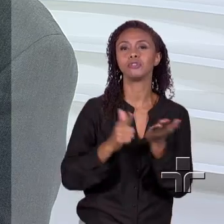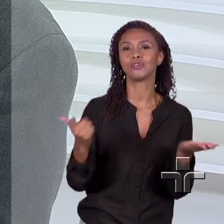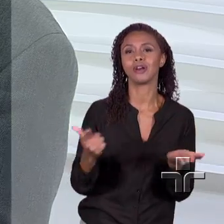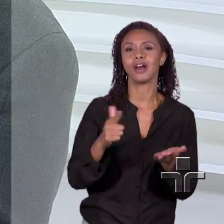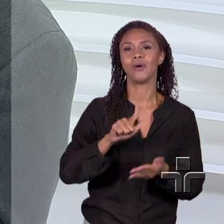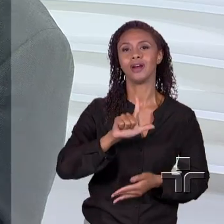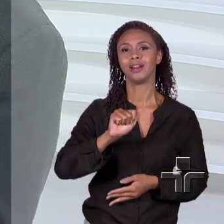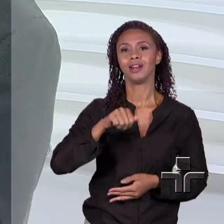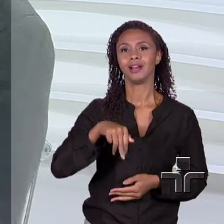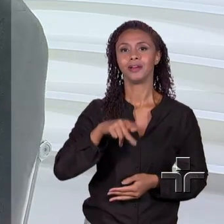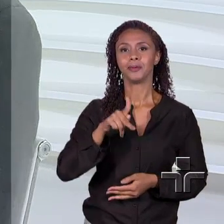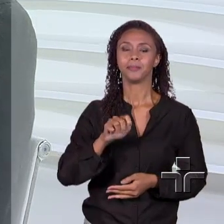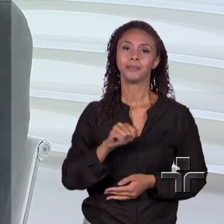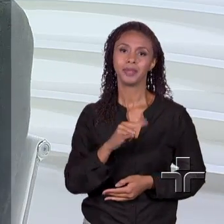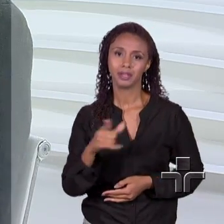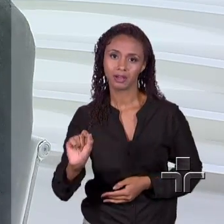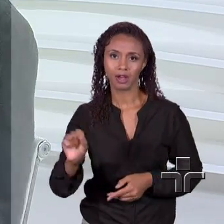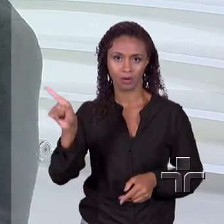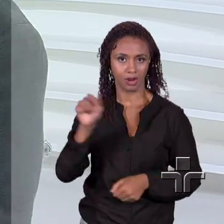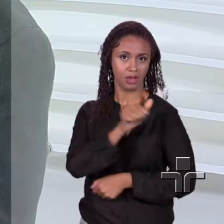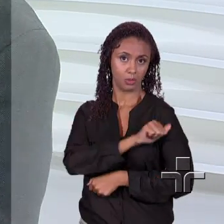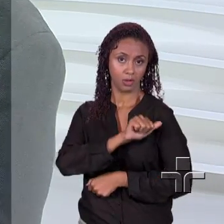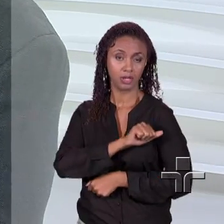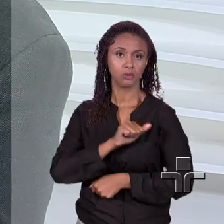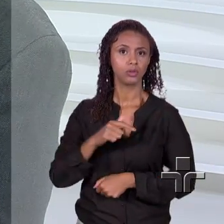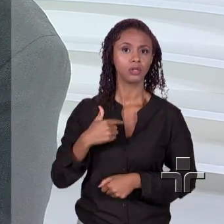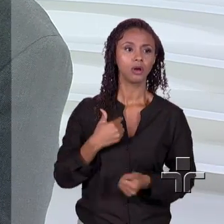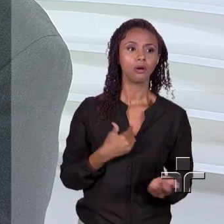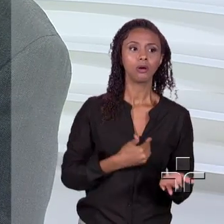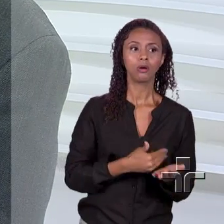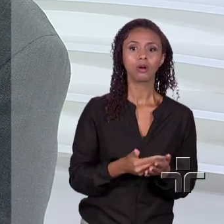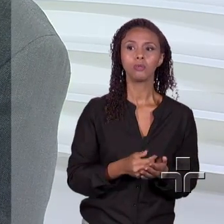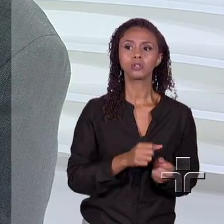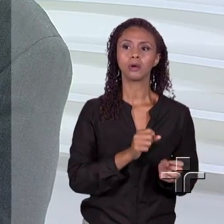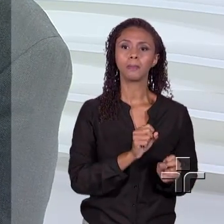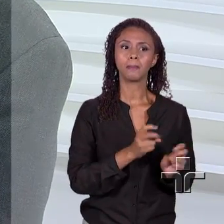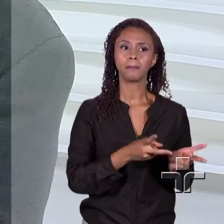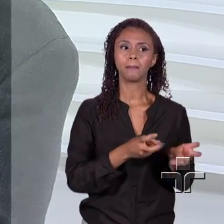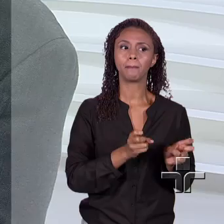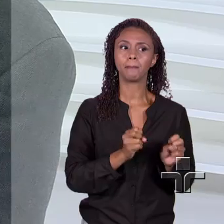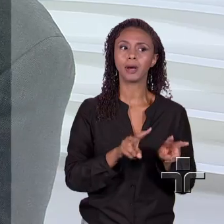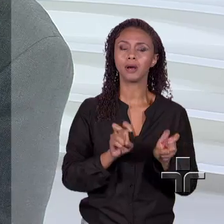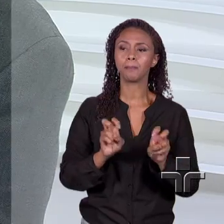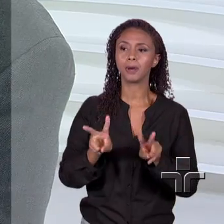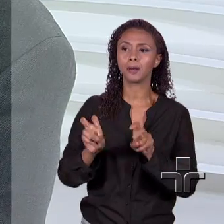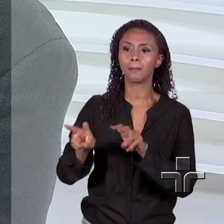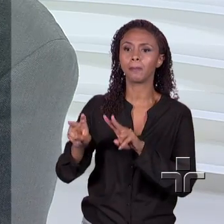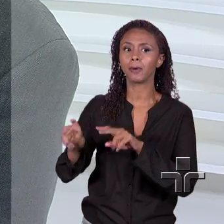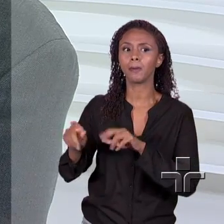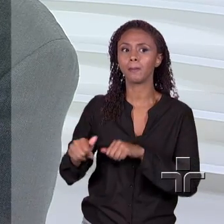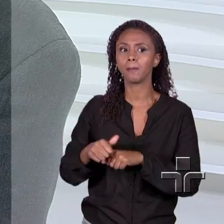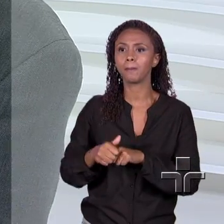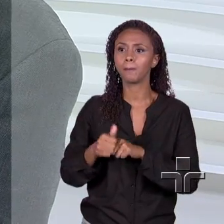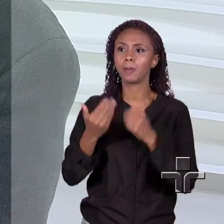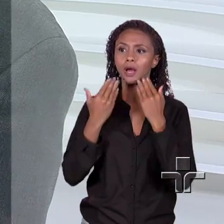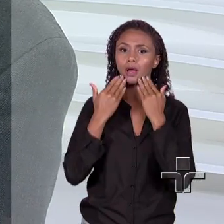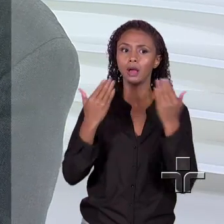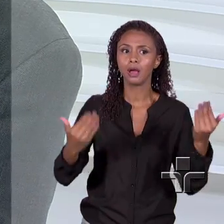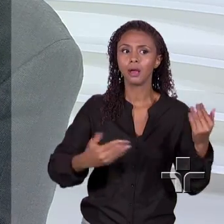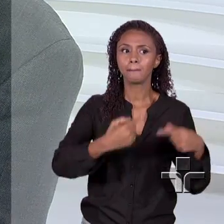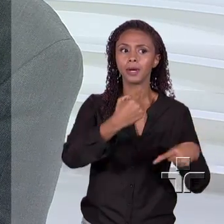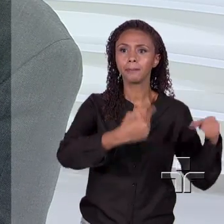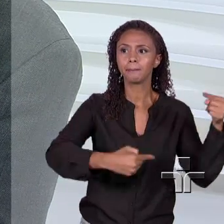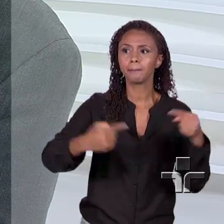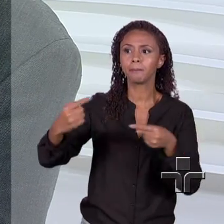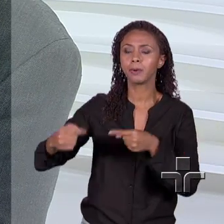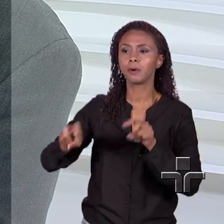Janeiro. Então, são novas ideias sendo debatidas no espaço público e ele vai inserir